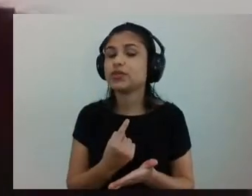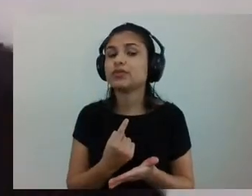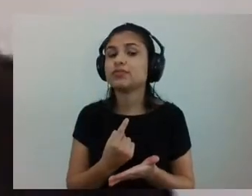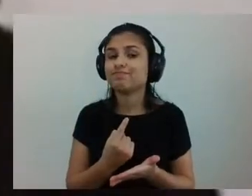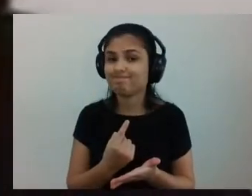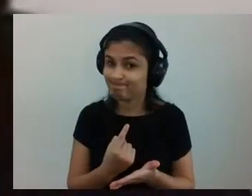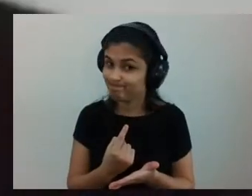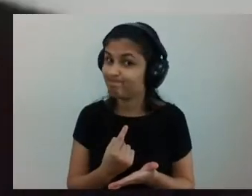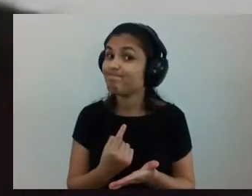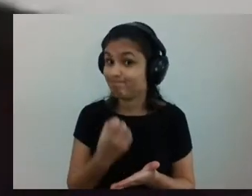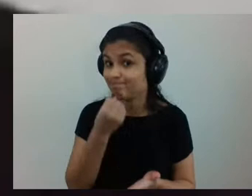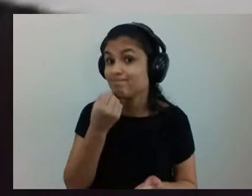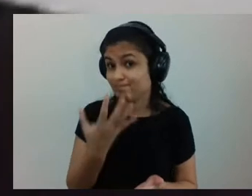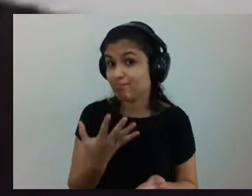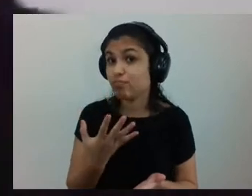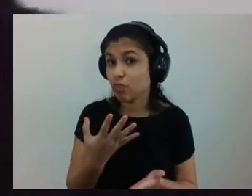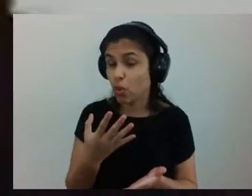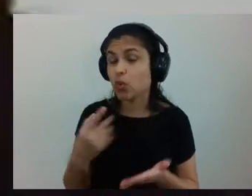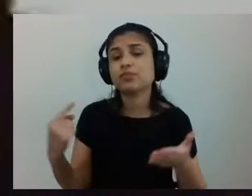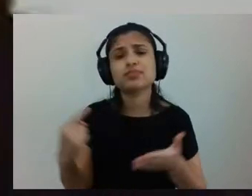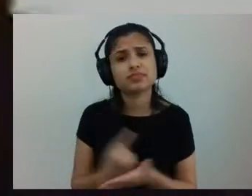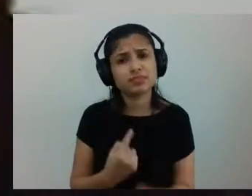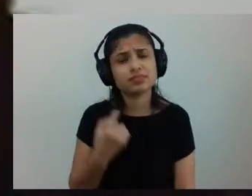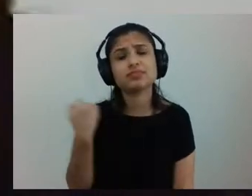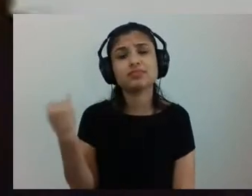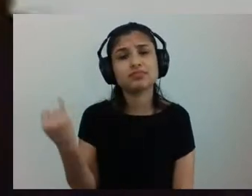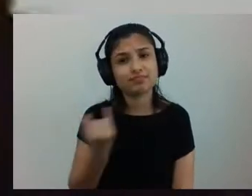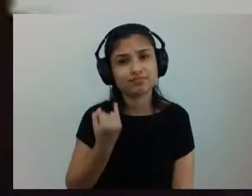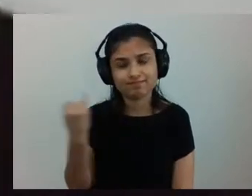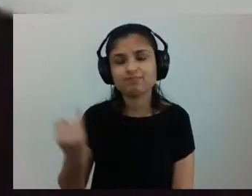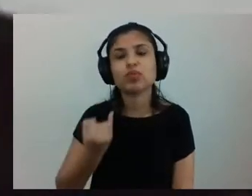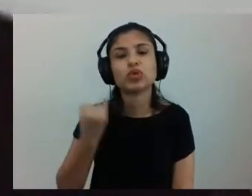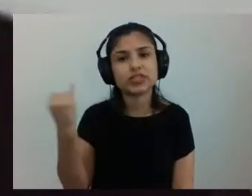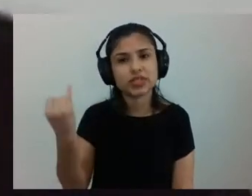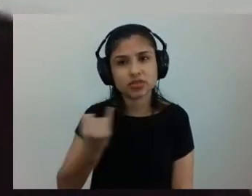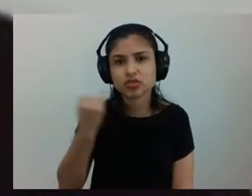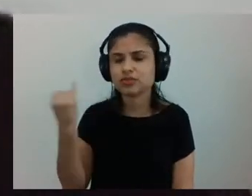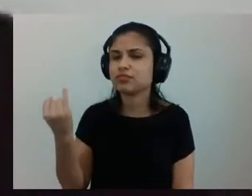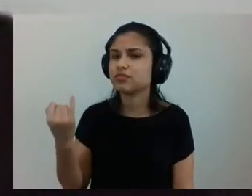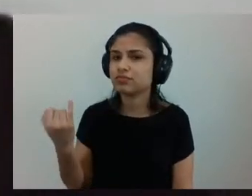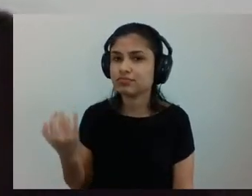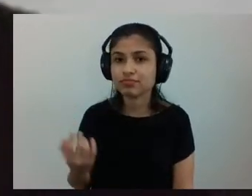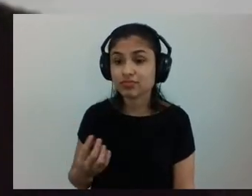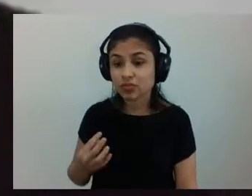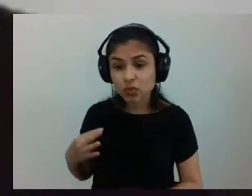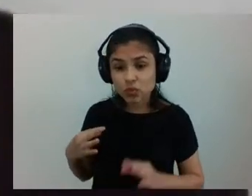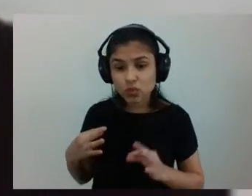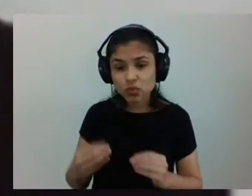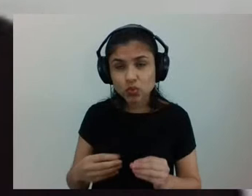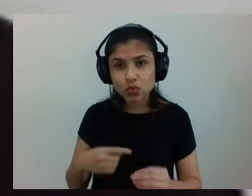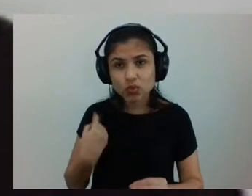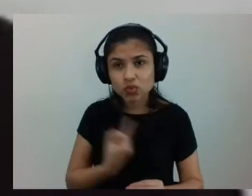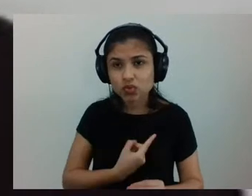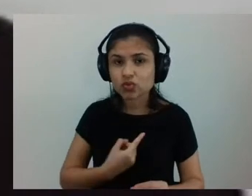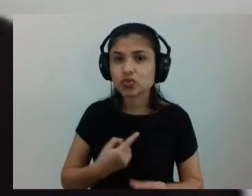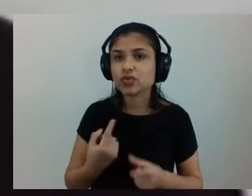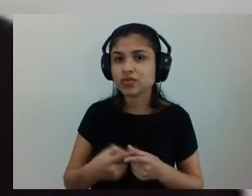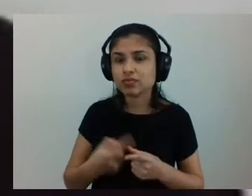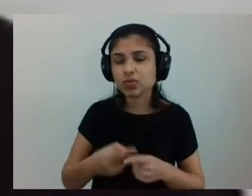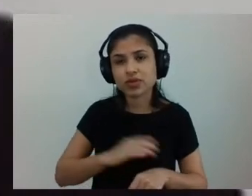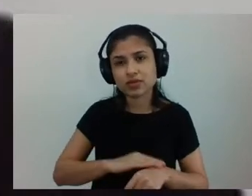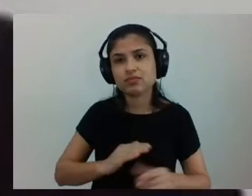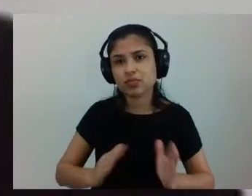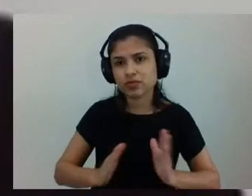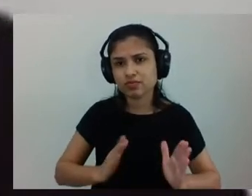boa pergunta e muito relevante para todos nós, principalmente porque normalmente esse problema estoura nas coordenações, está